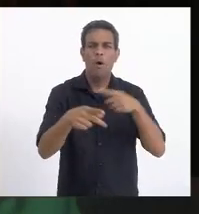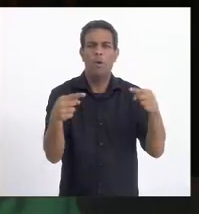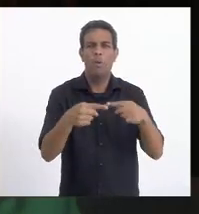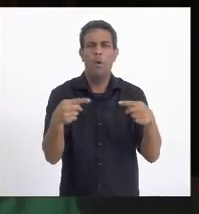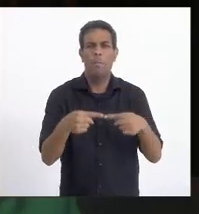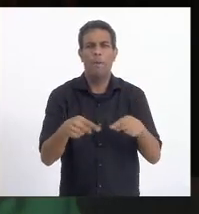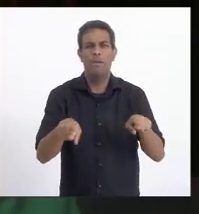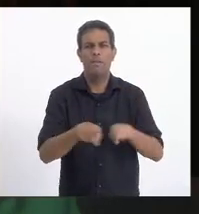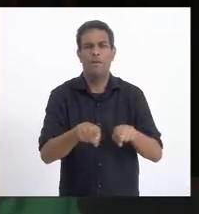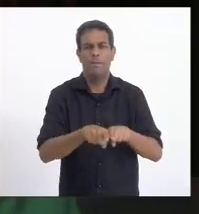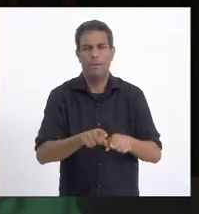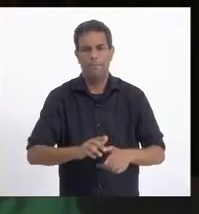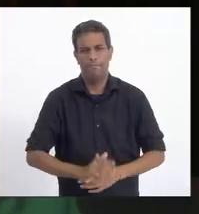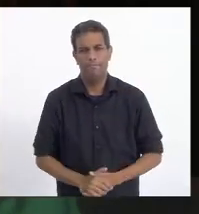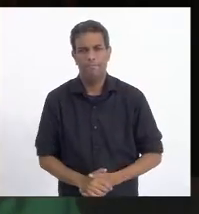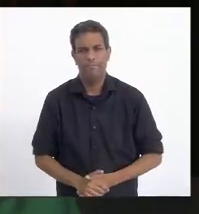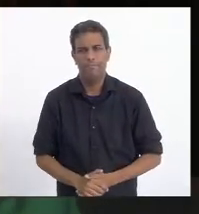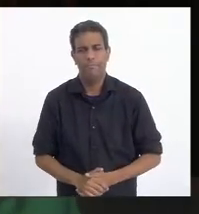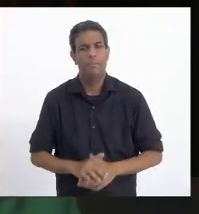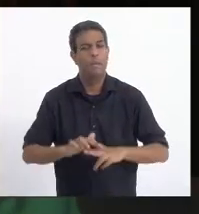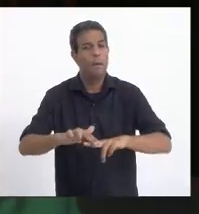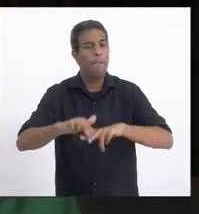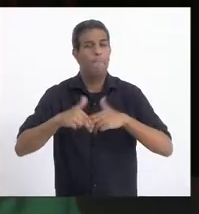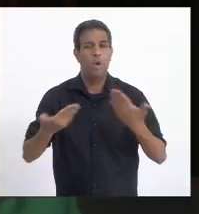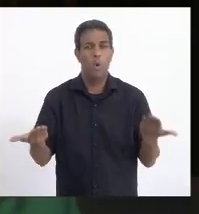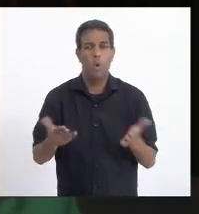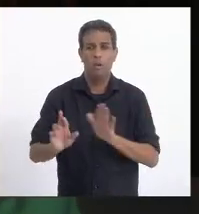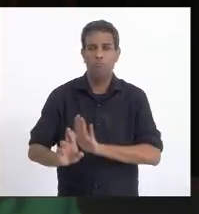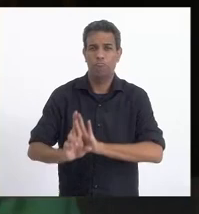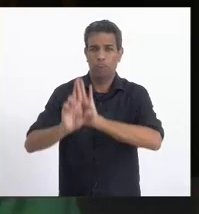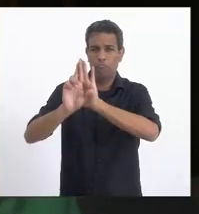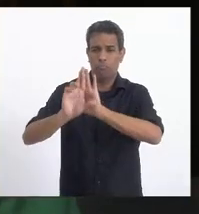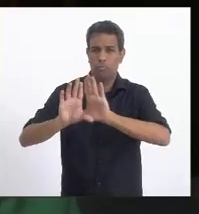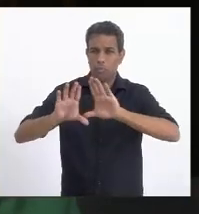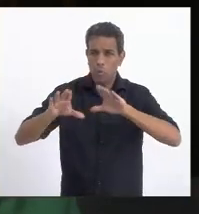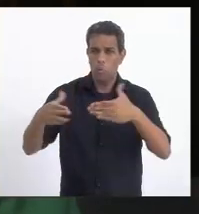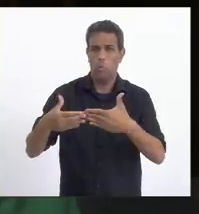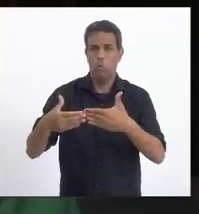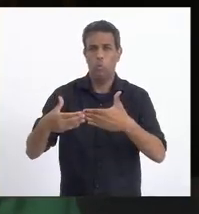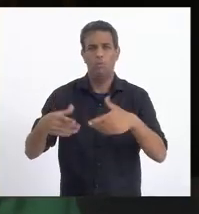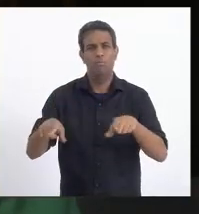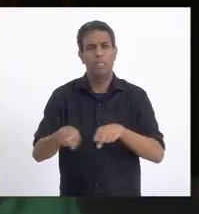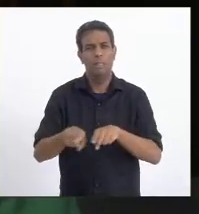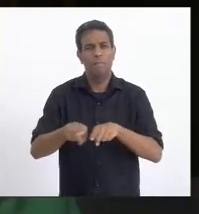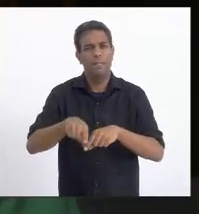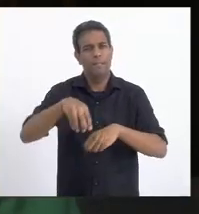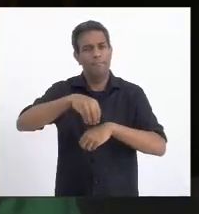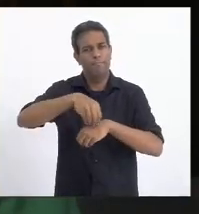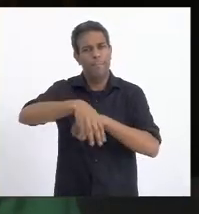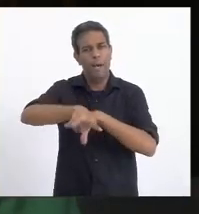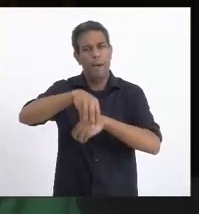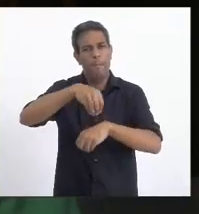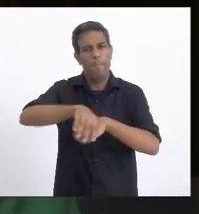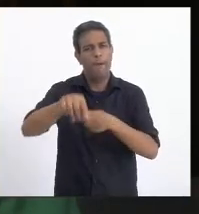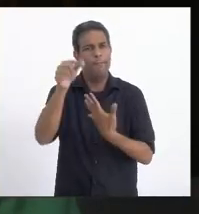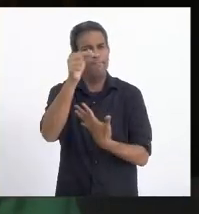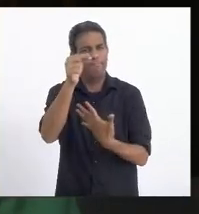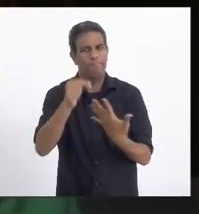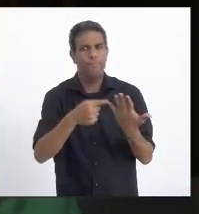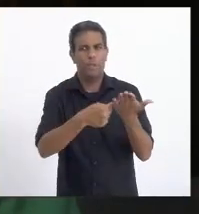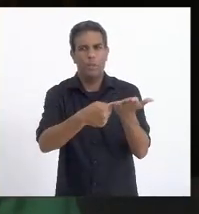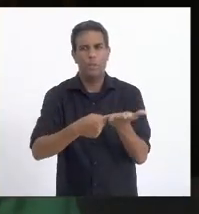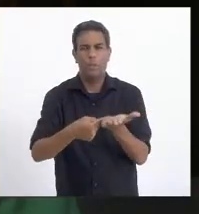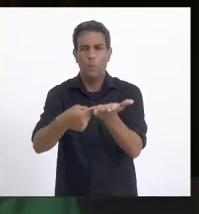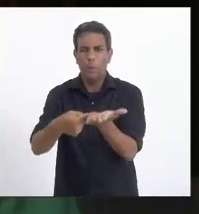pensava sempre no meus filhos Ah e por isso hoje eu represento aqui e quero ressaltar mais uma vez que tivesse